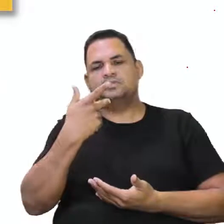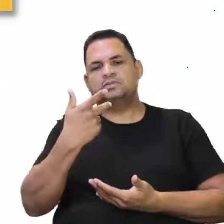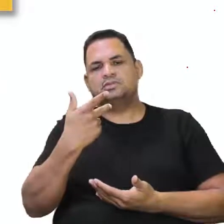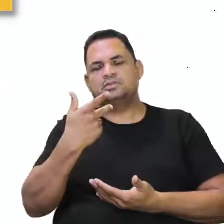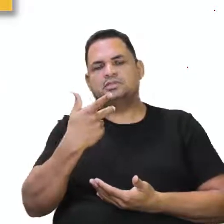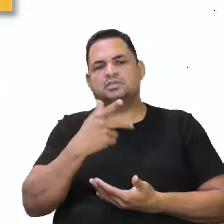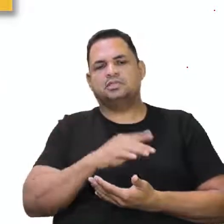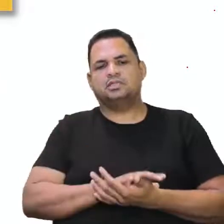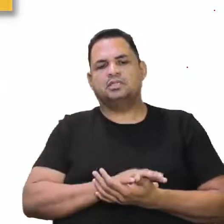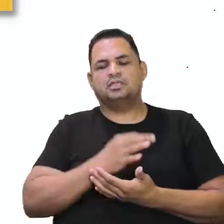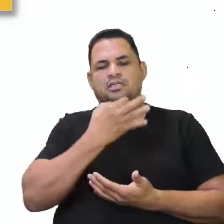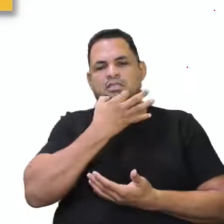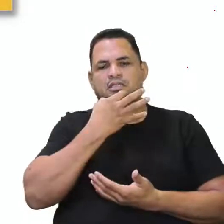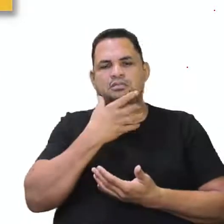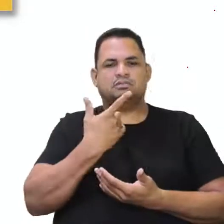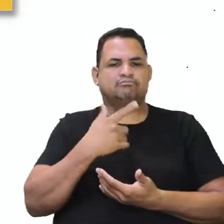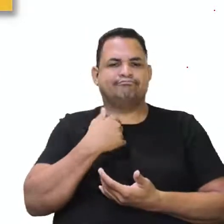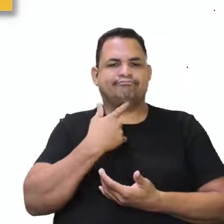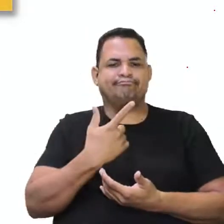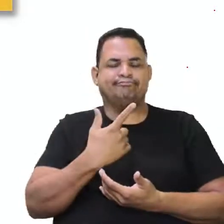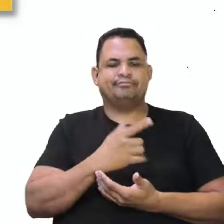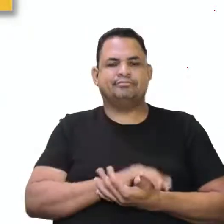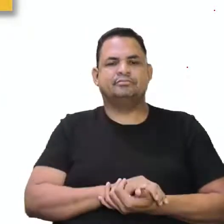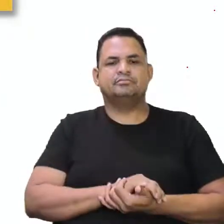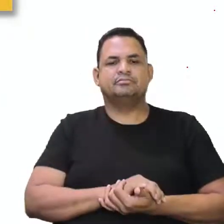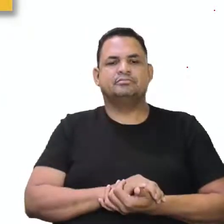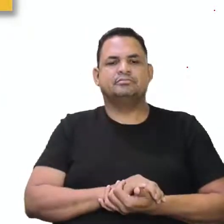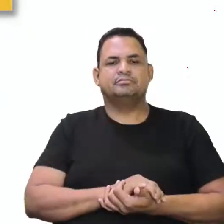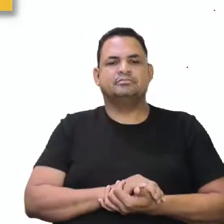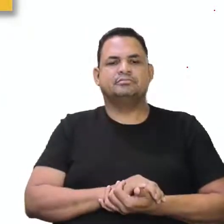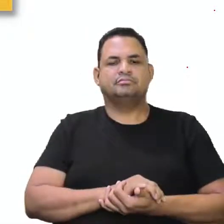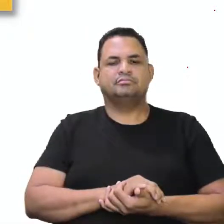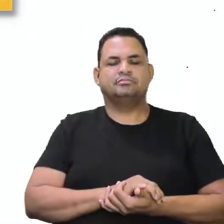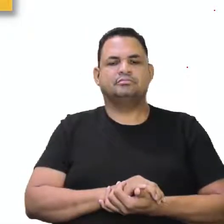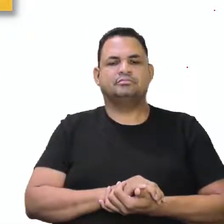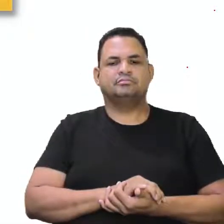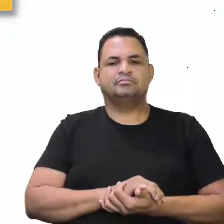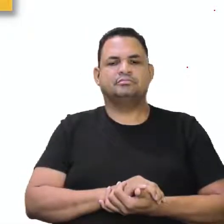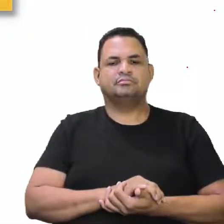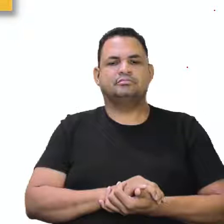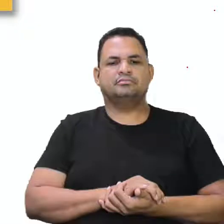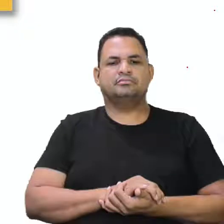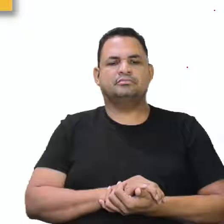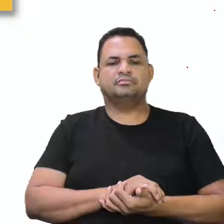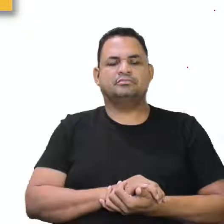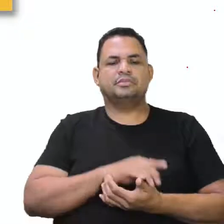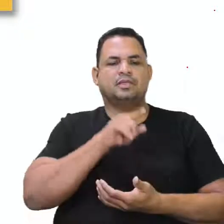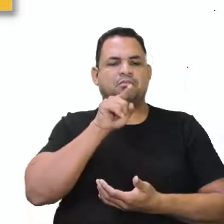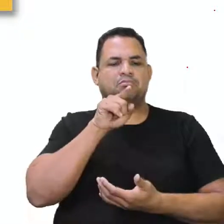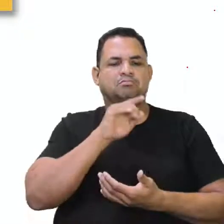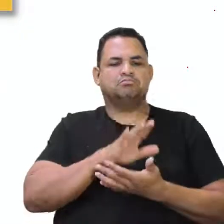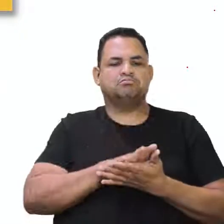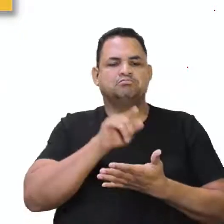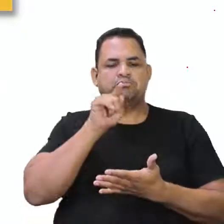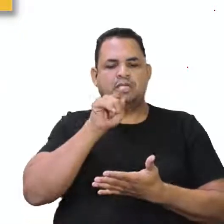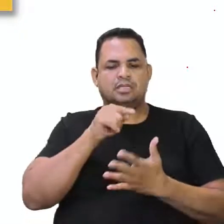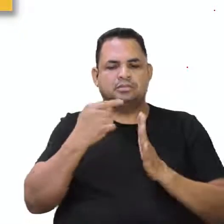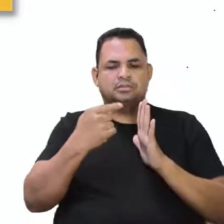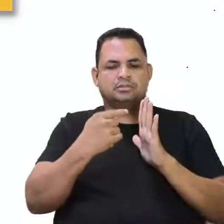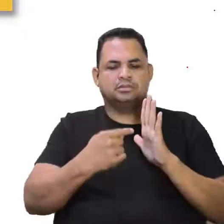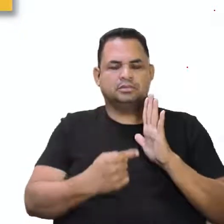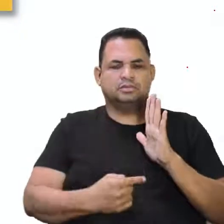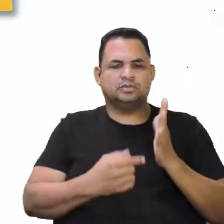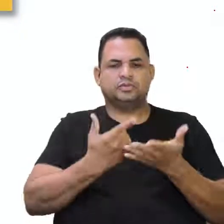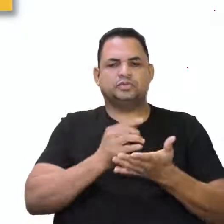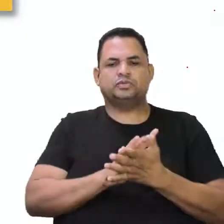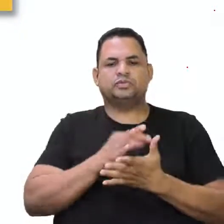traduzir porque não tem como, né? Temos aqui os discourse markers, também os marcadores de discurso, que são